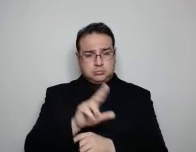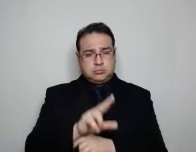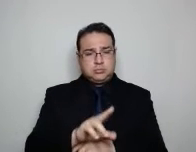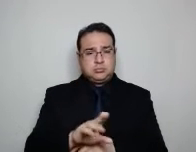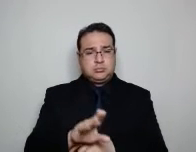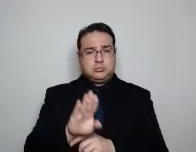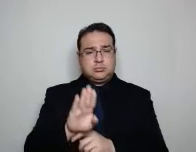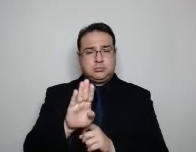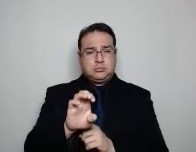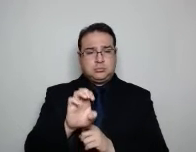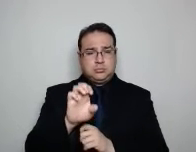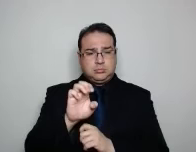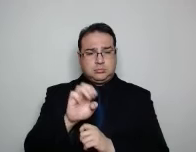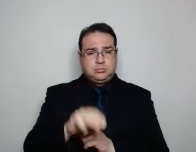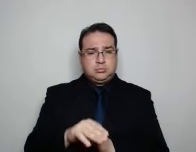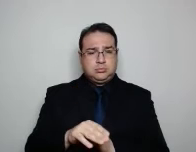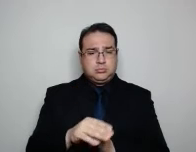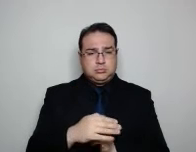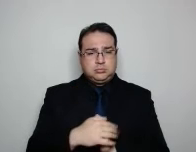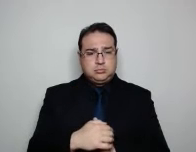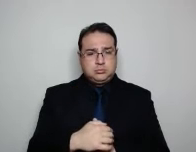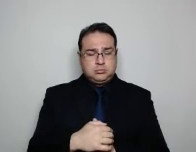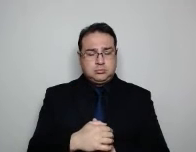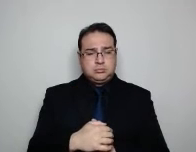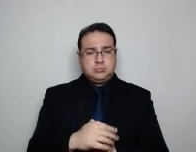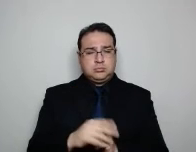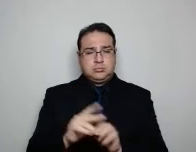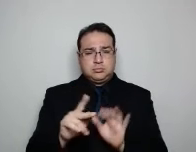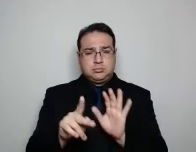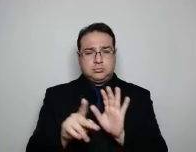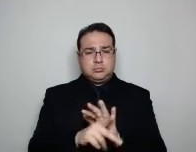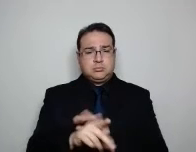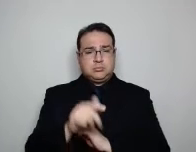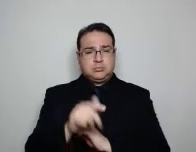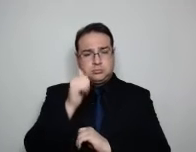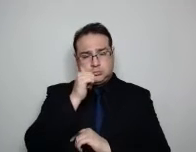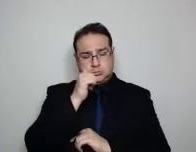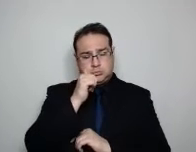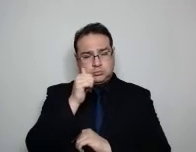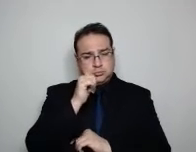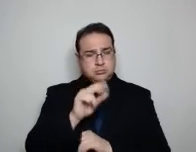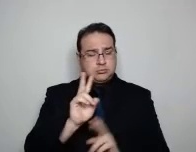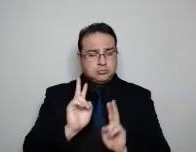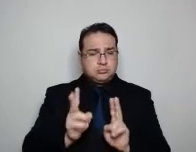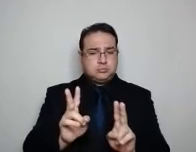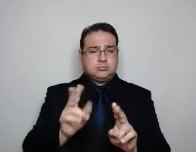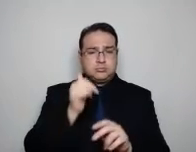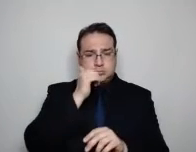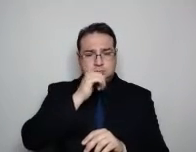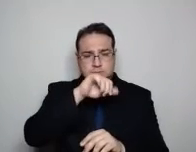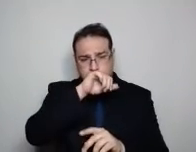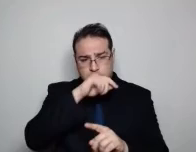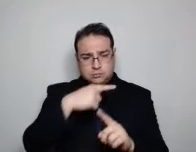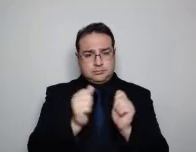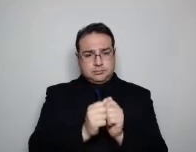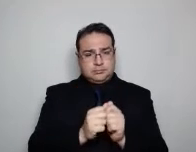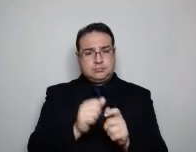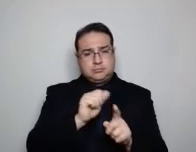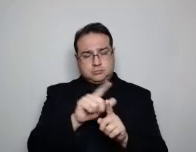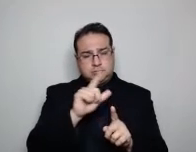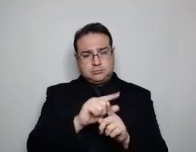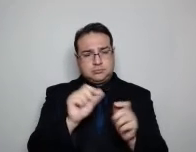pela genitora, tendo em vista que o meu constituído está pagando aluguel para poder residir e oferecer, né, essa